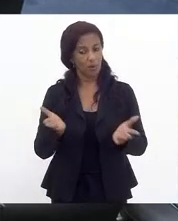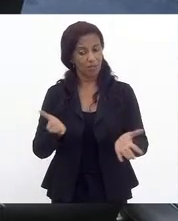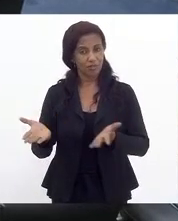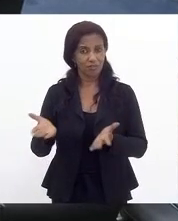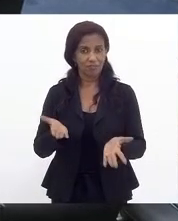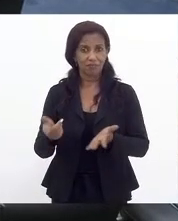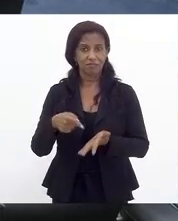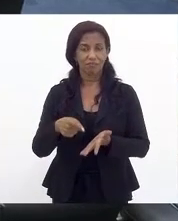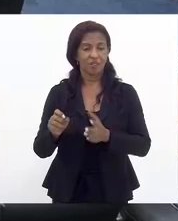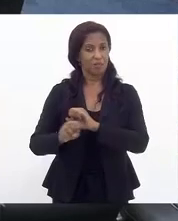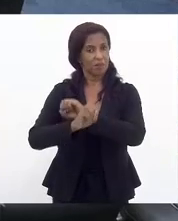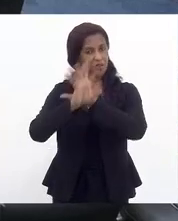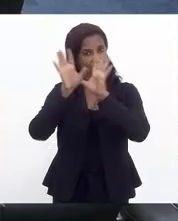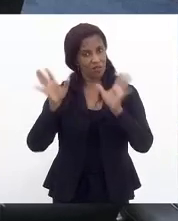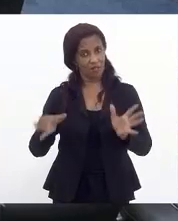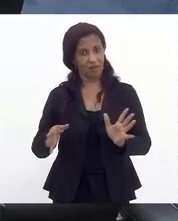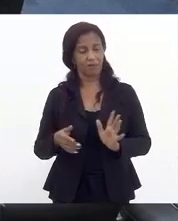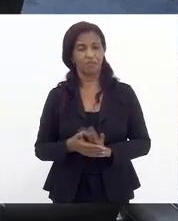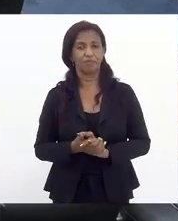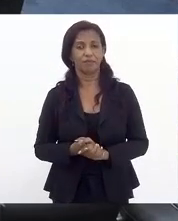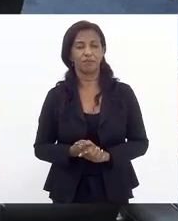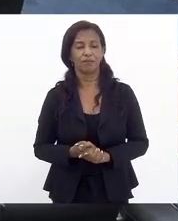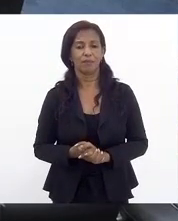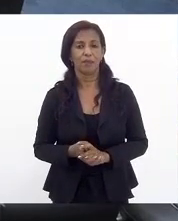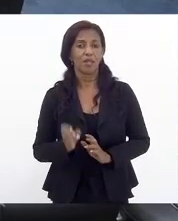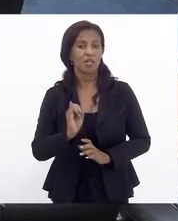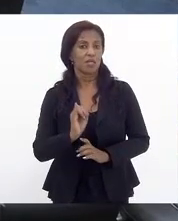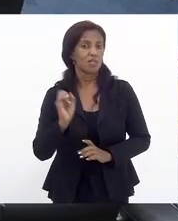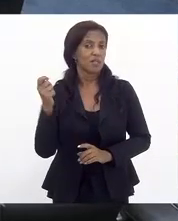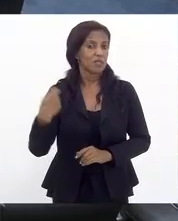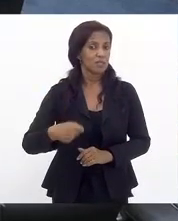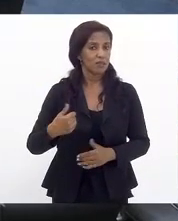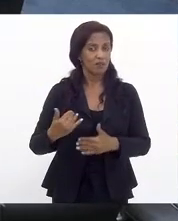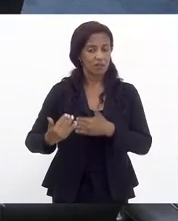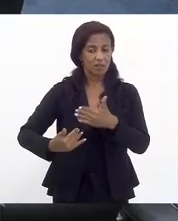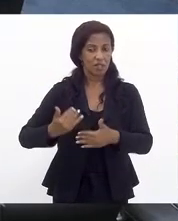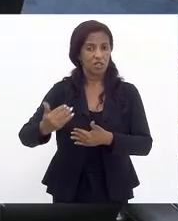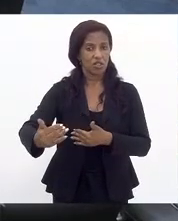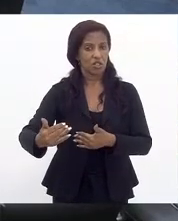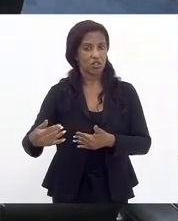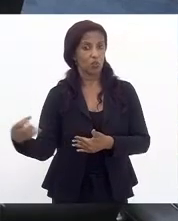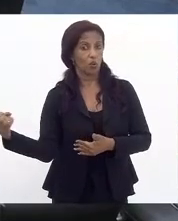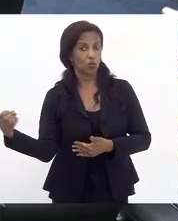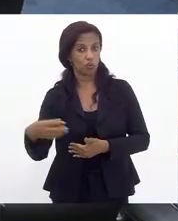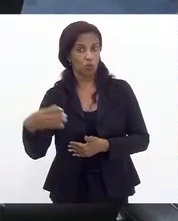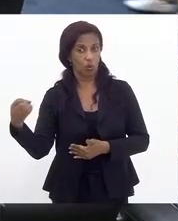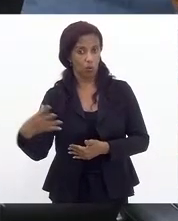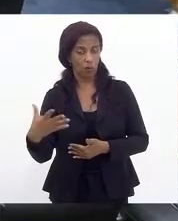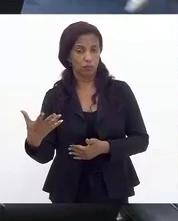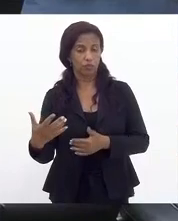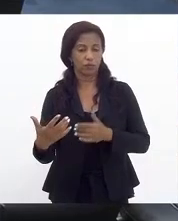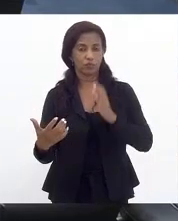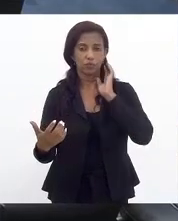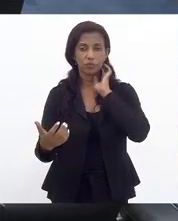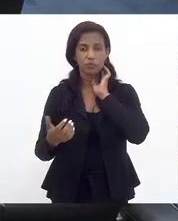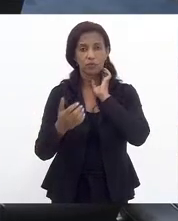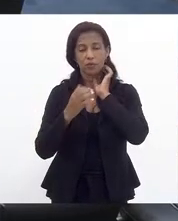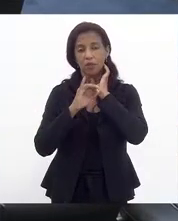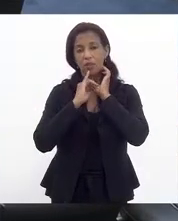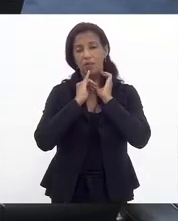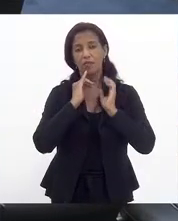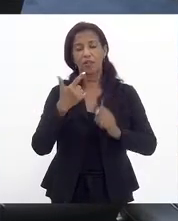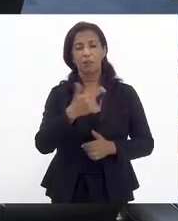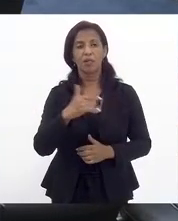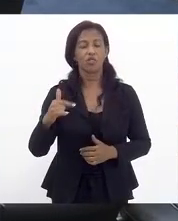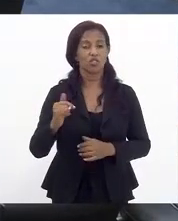deveria ficar também assim mais clara né E se vai ser estendido ou não aos novos infelizmente a gente não encontra o